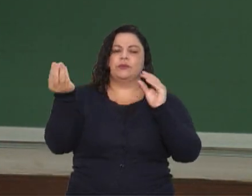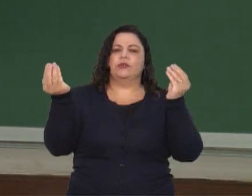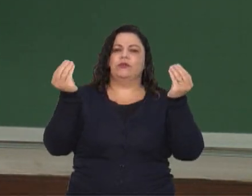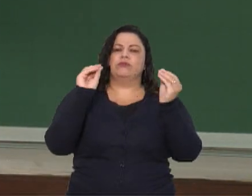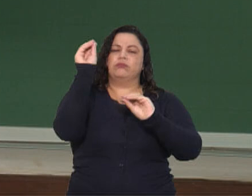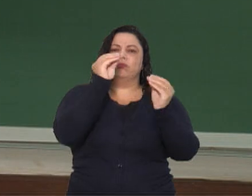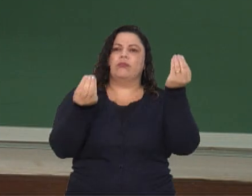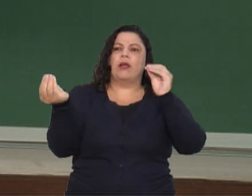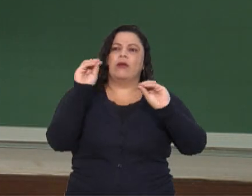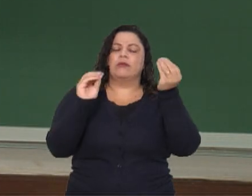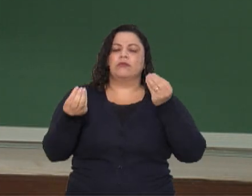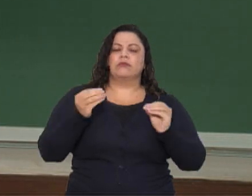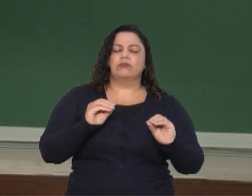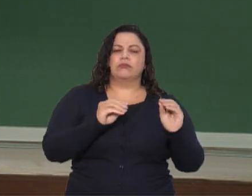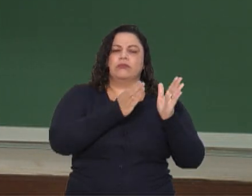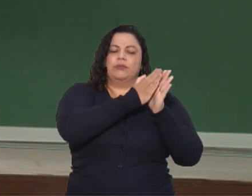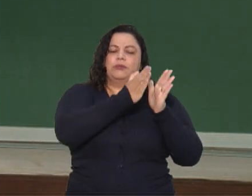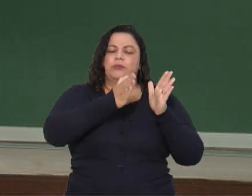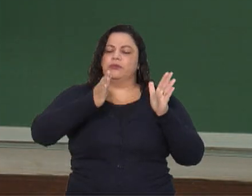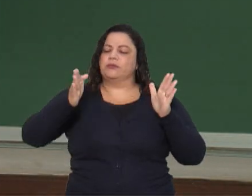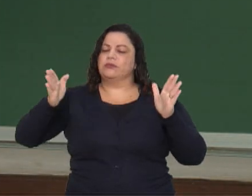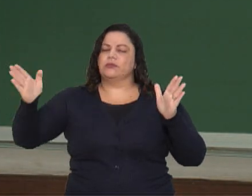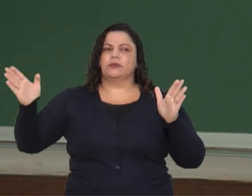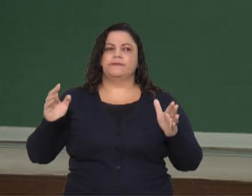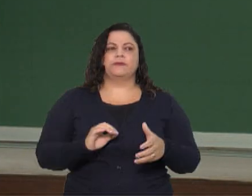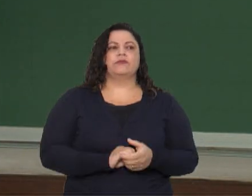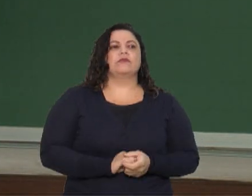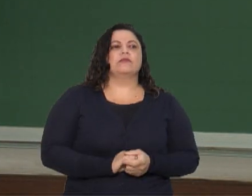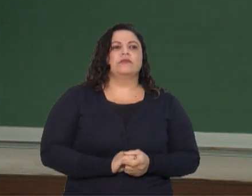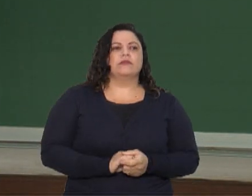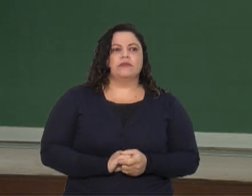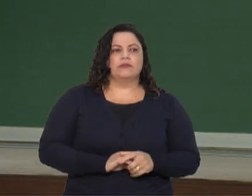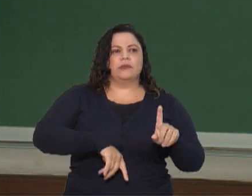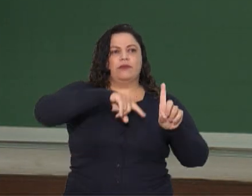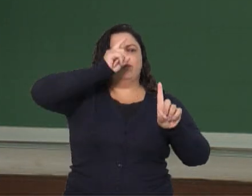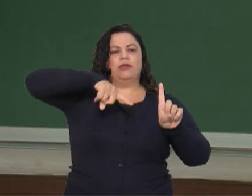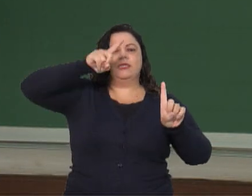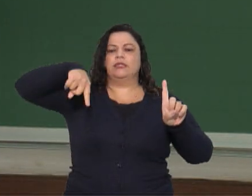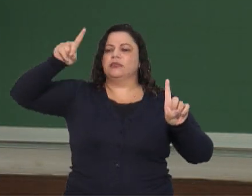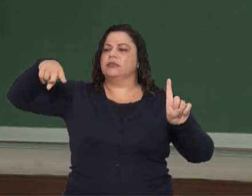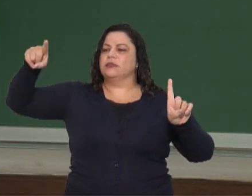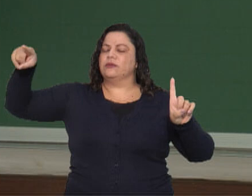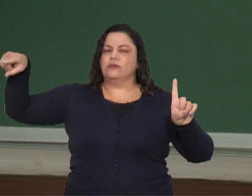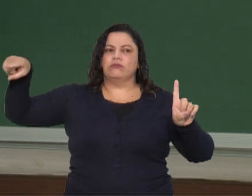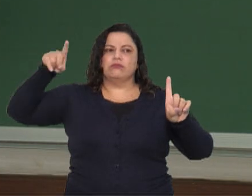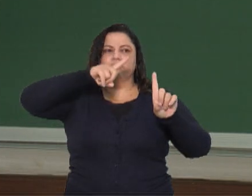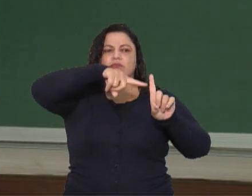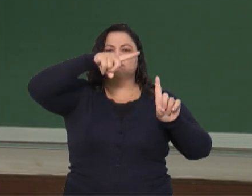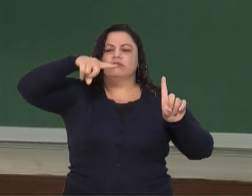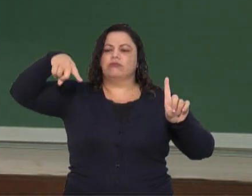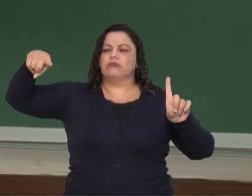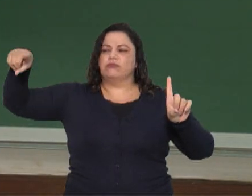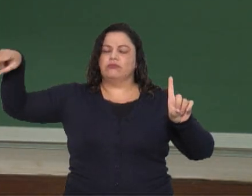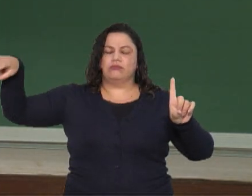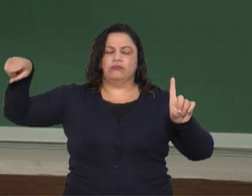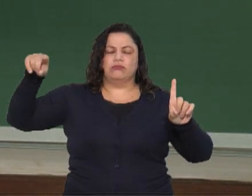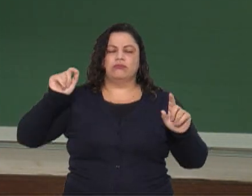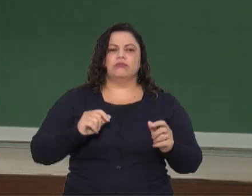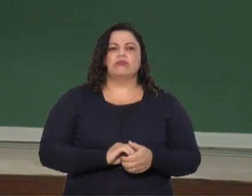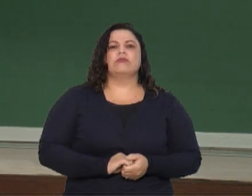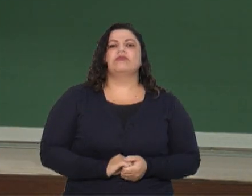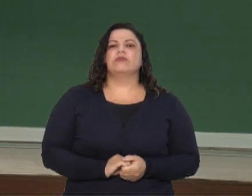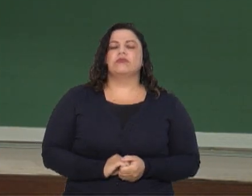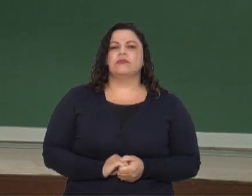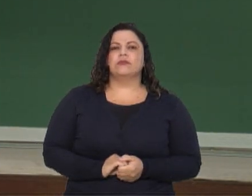ordem sucessiva, uma após a outra. Aqui eu coloquei numa dimensão horizontal, que eu quero dizer isso,